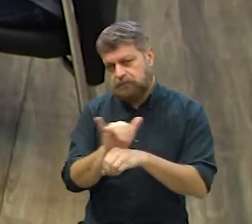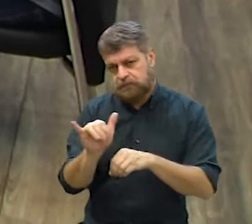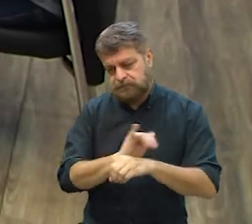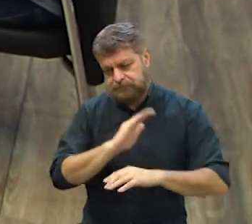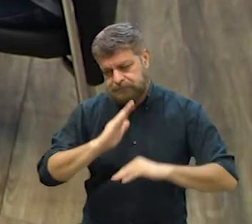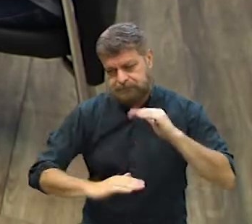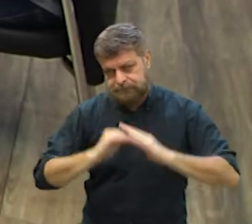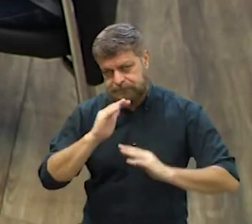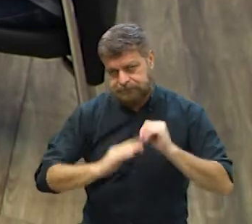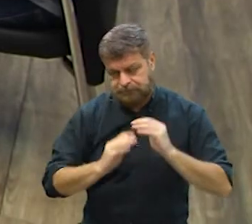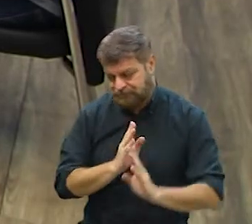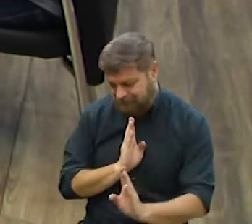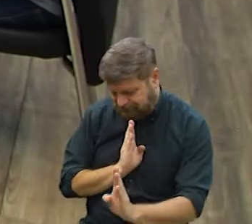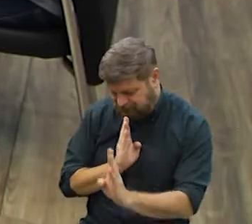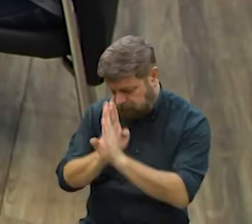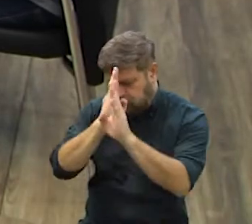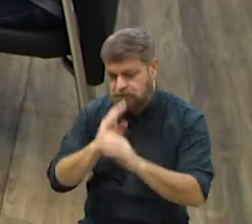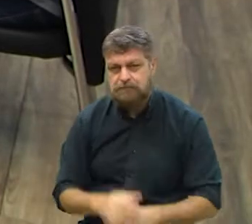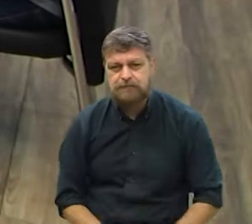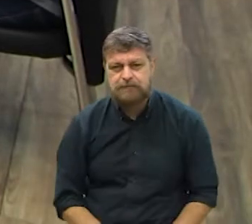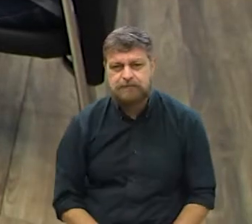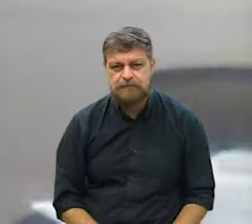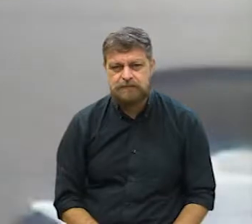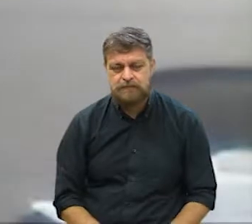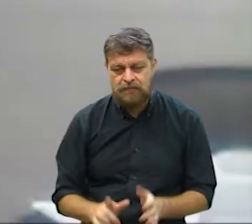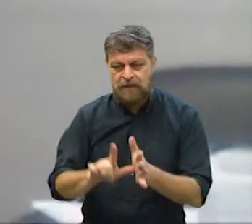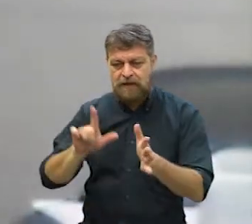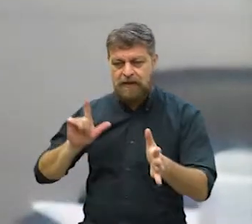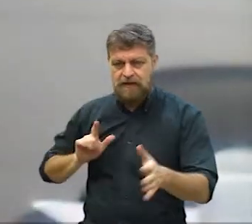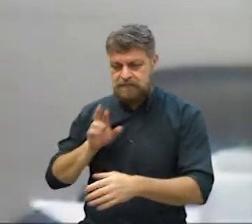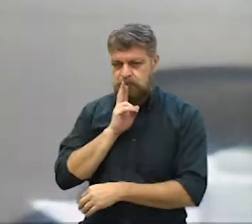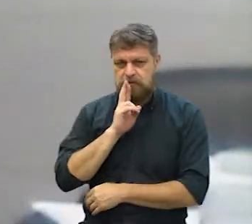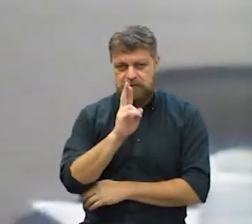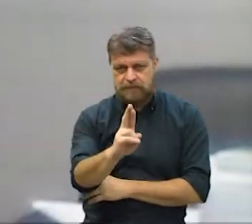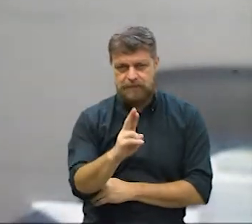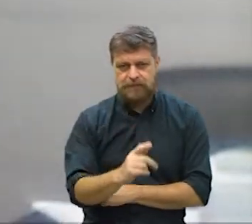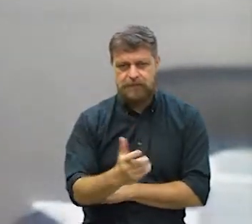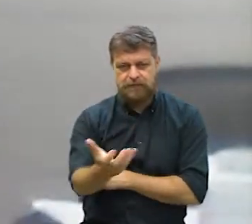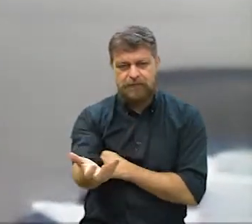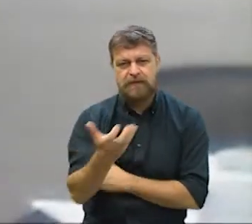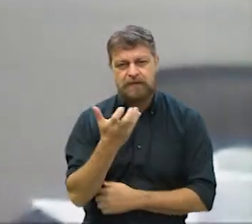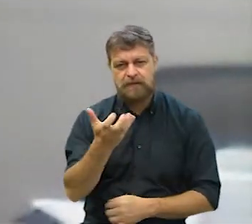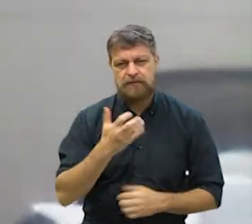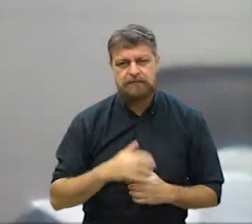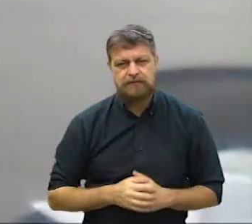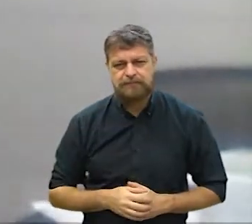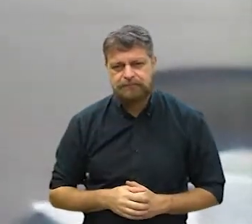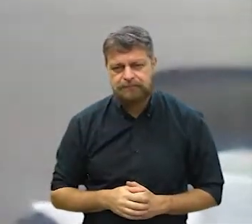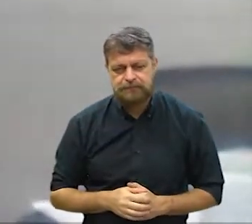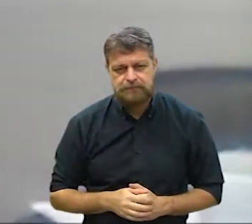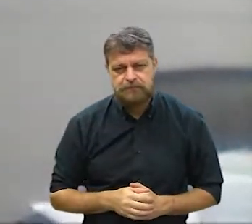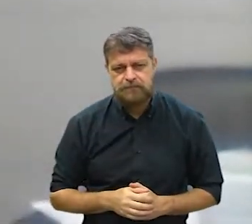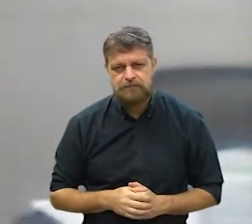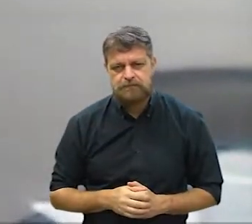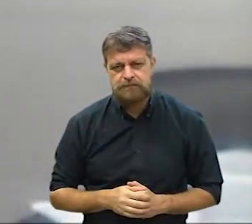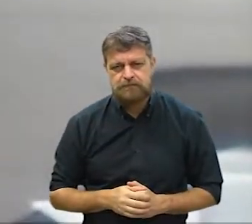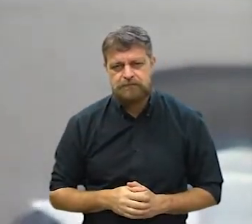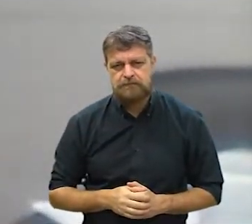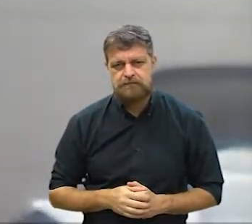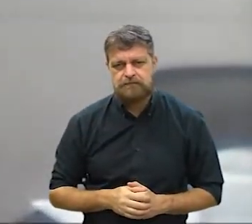os procedimentos quando isso é identificado? Olha, antes de responder a sua pergunta, eu